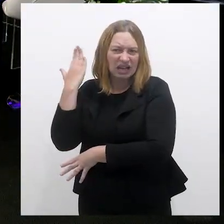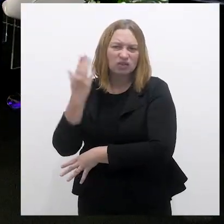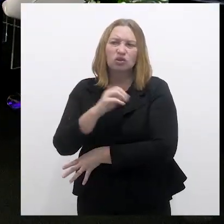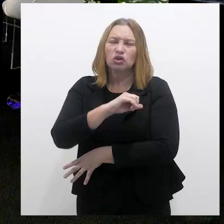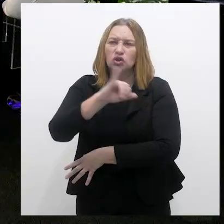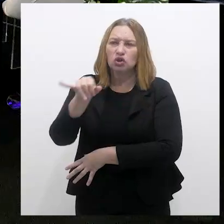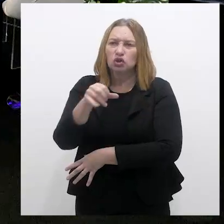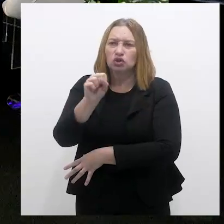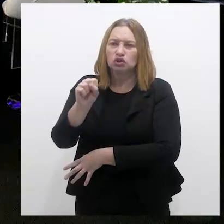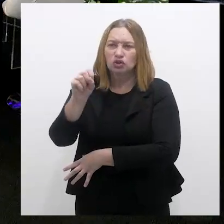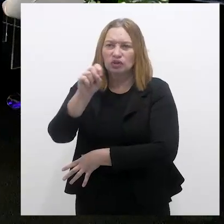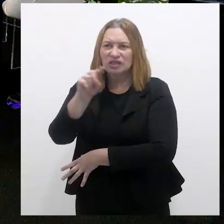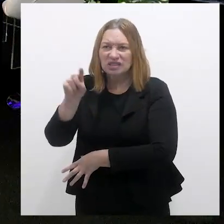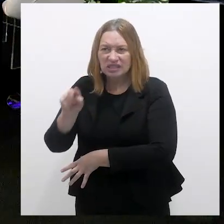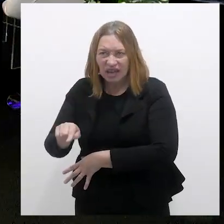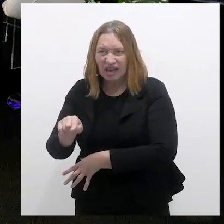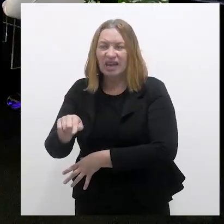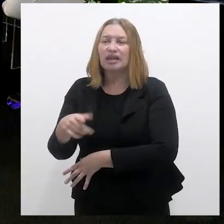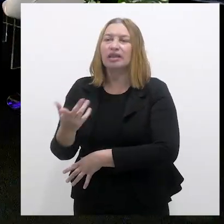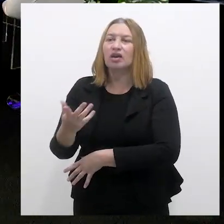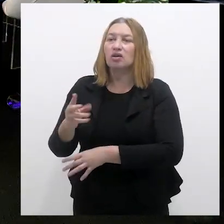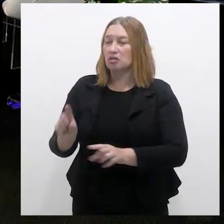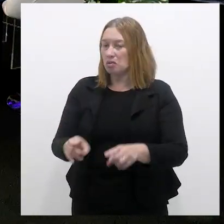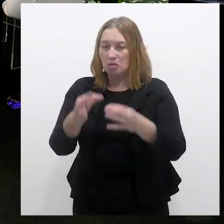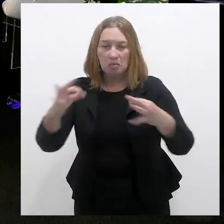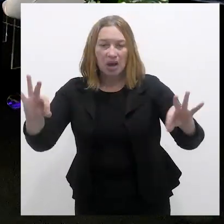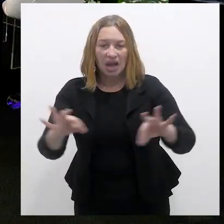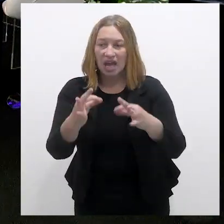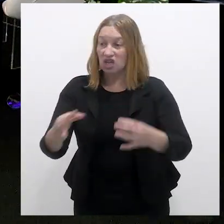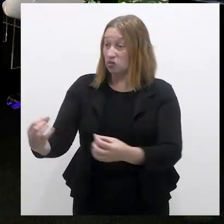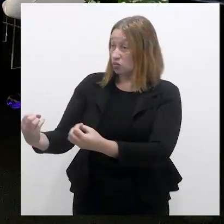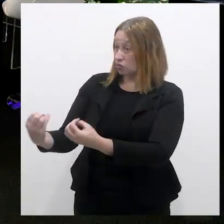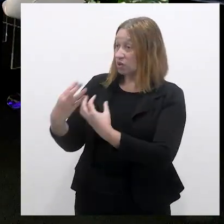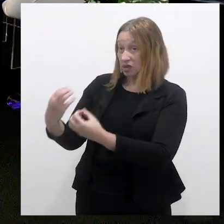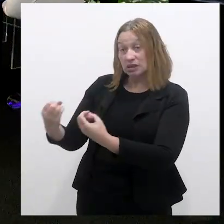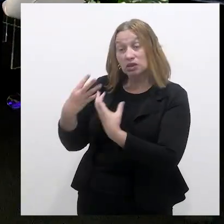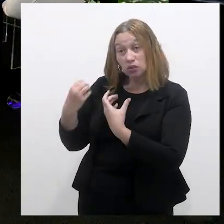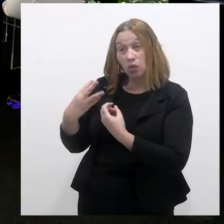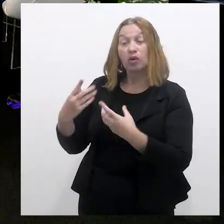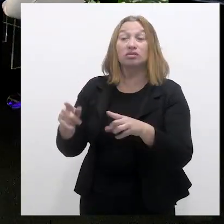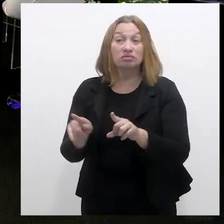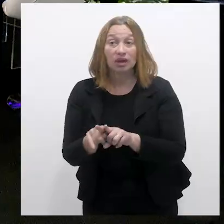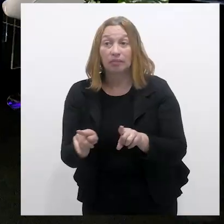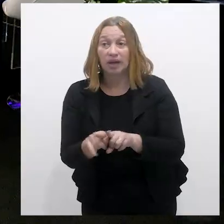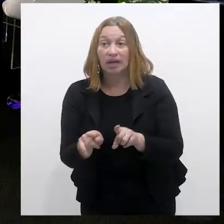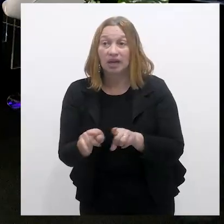um grande maestro que foi um dos meus mentores também, como